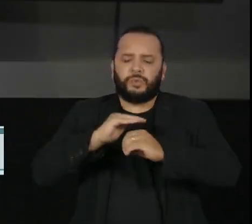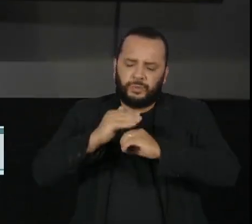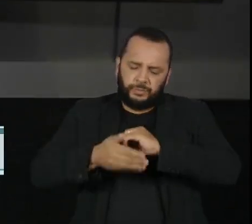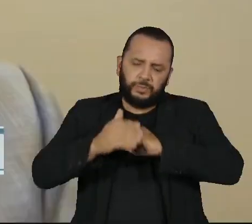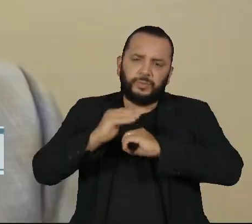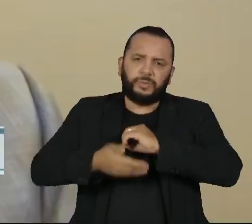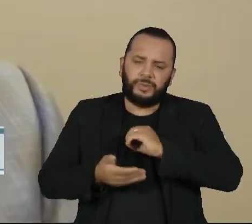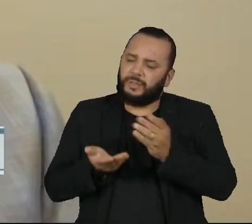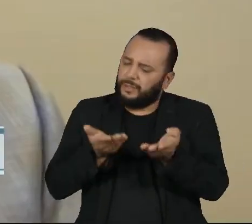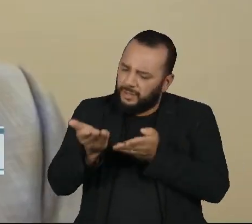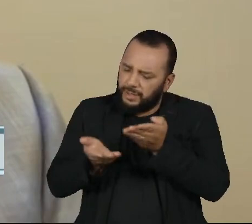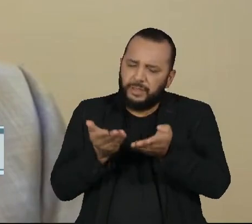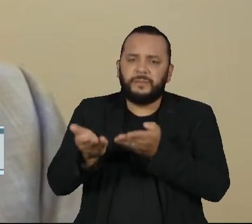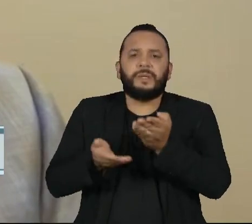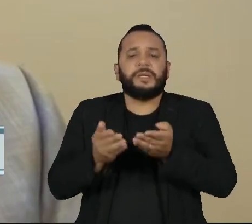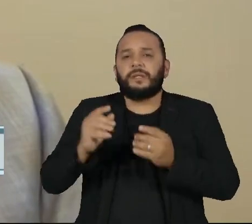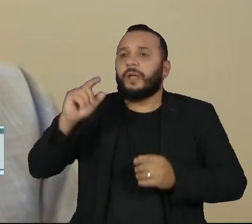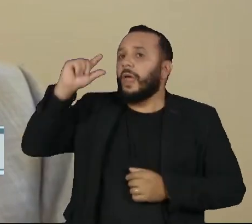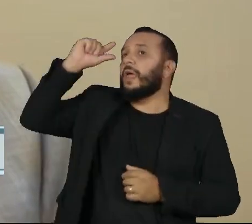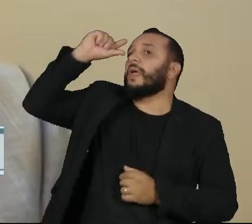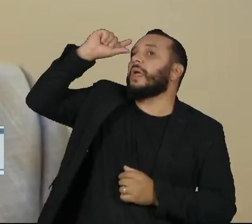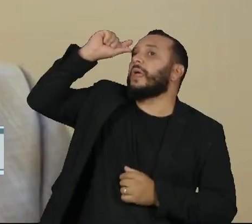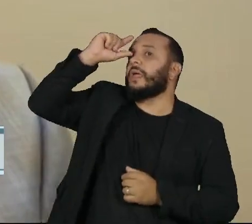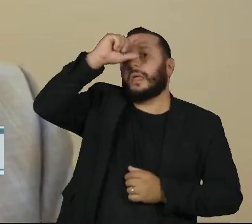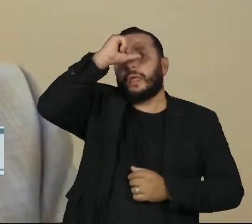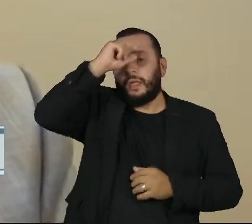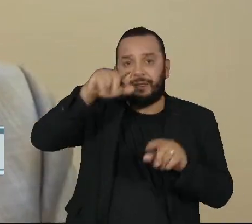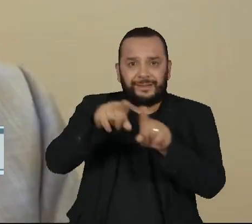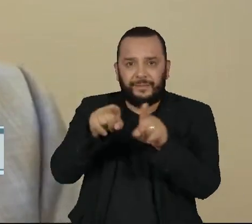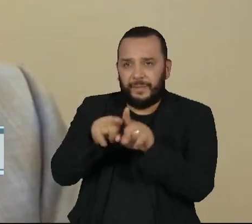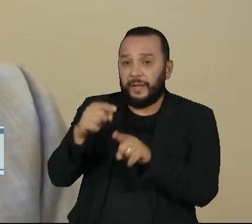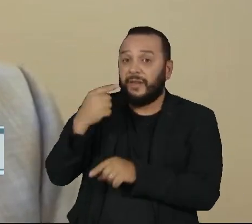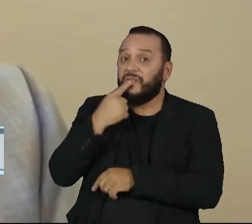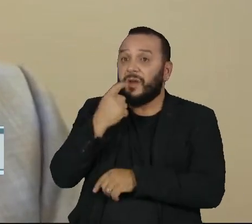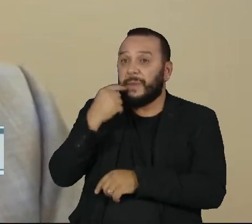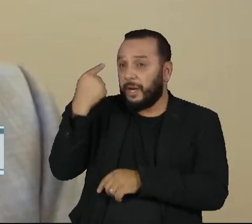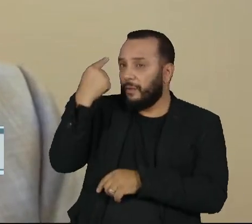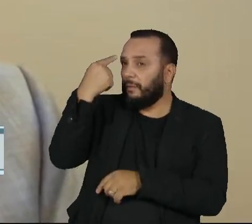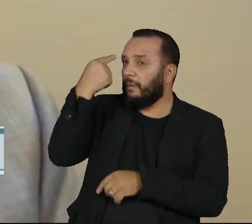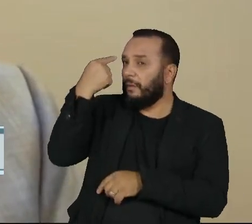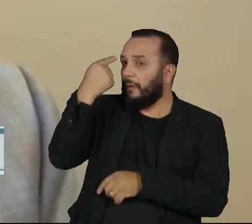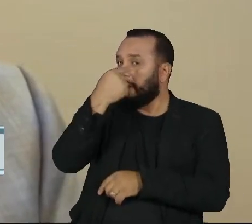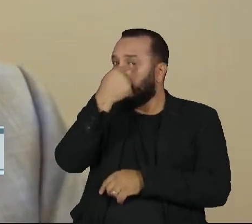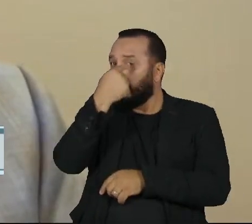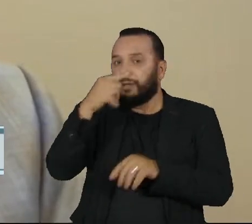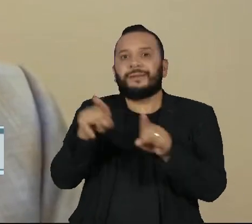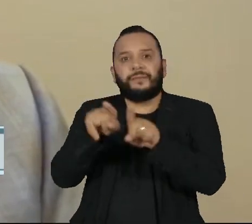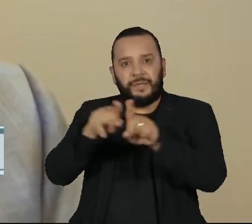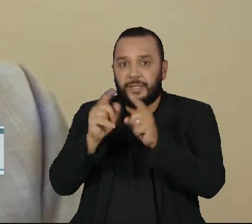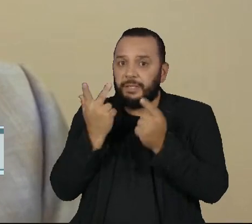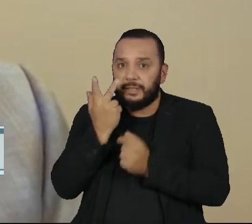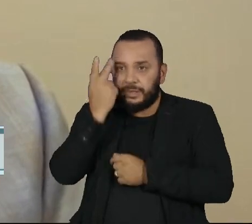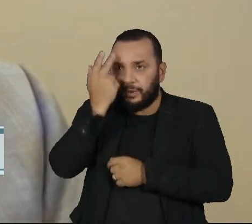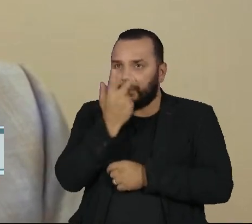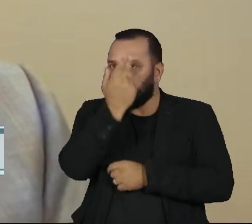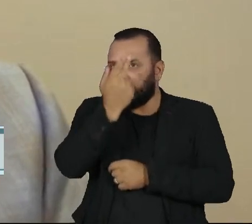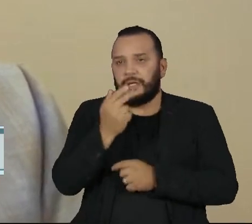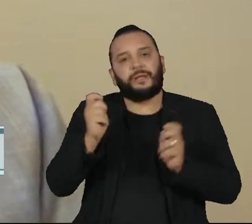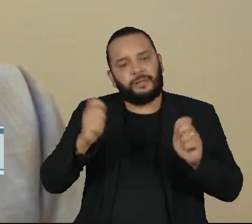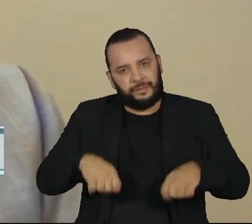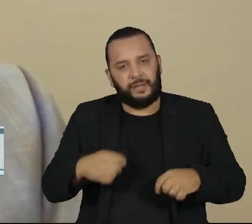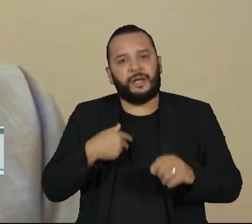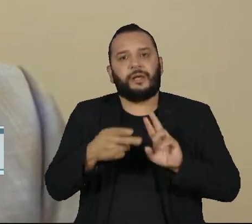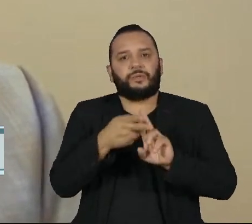de tratamento, desde o colírio, passando pelo laser, até as cirurgias, é disponível no SUS. O paciente não precisa